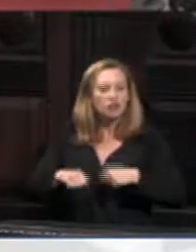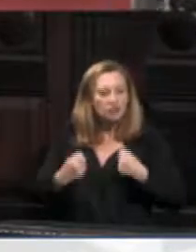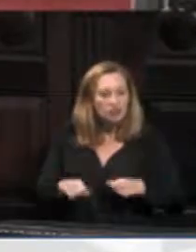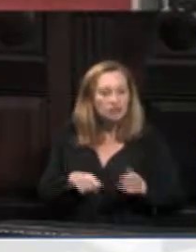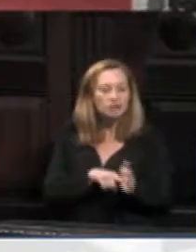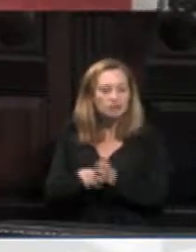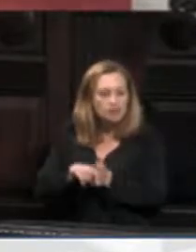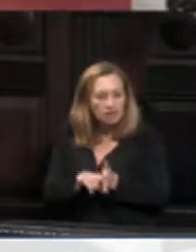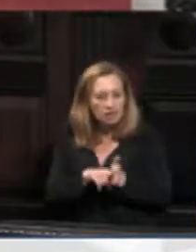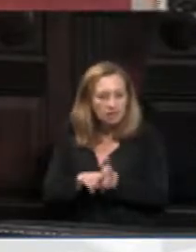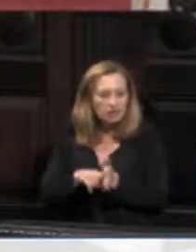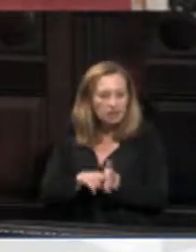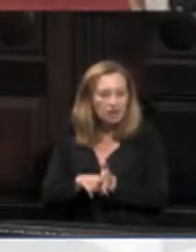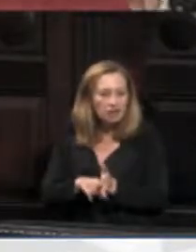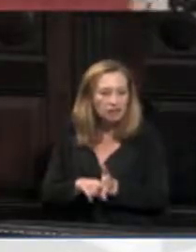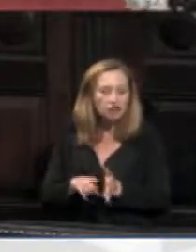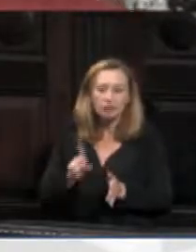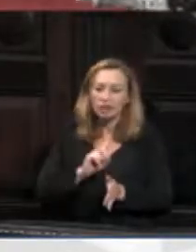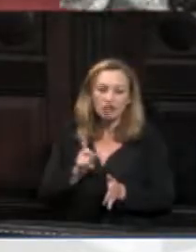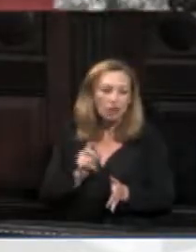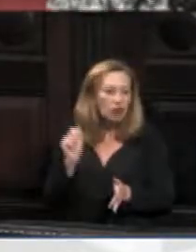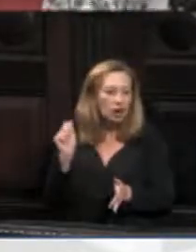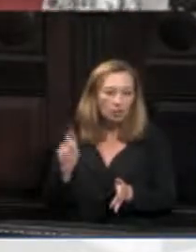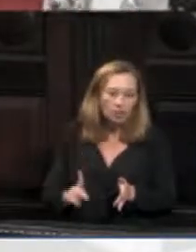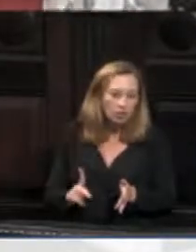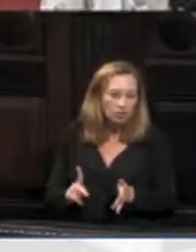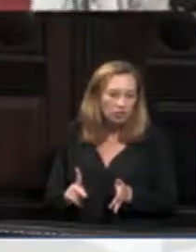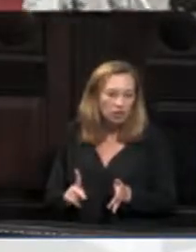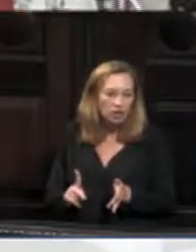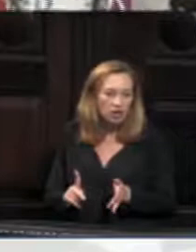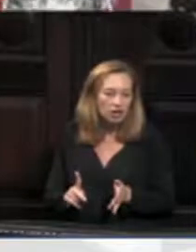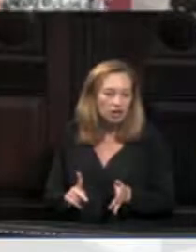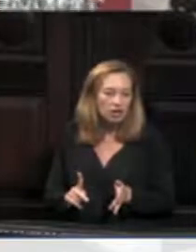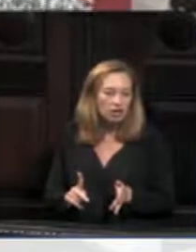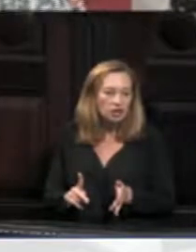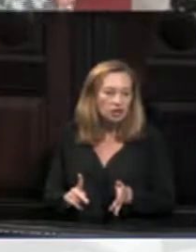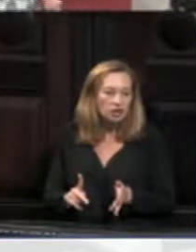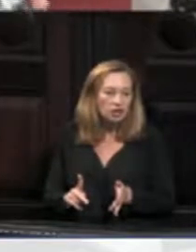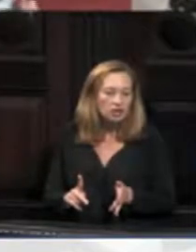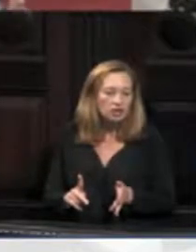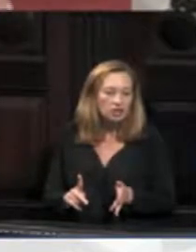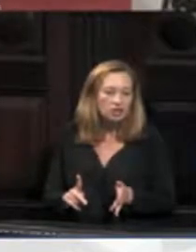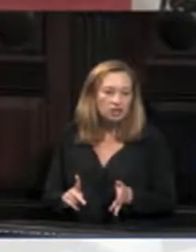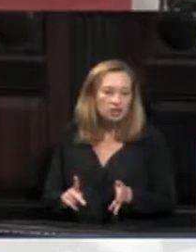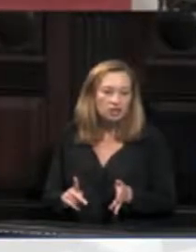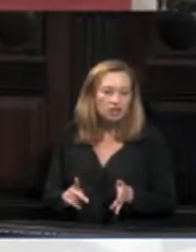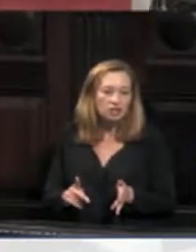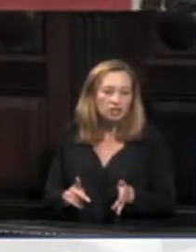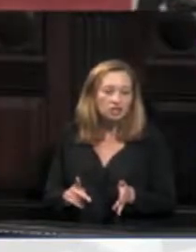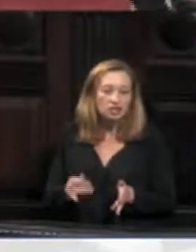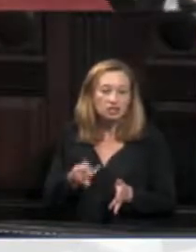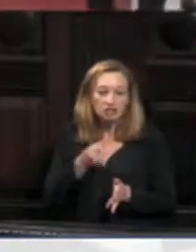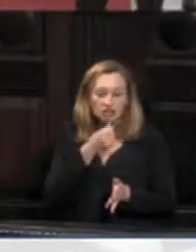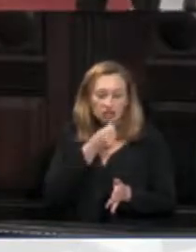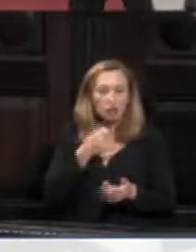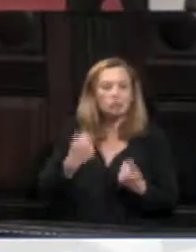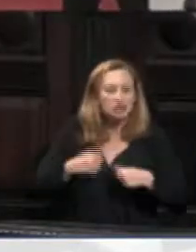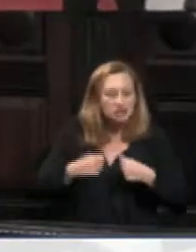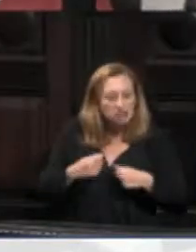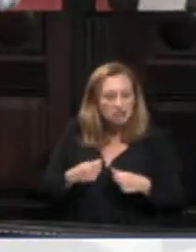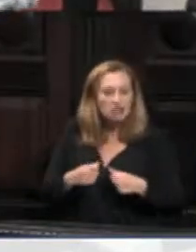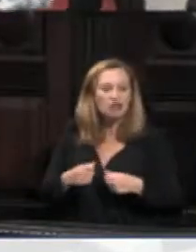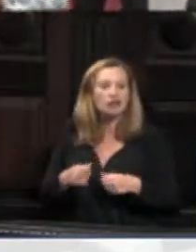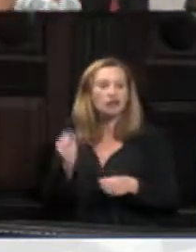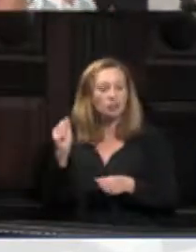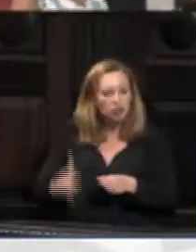ser garantida, mas não aprovar a Câmara Metropolitana seria um retrocesso muito grande, então tem que aprovar, o texto